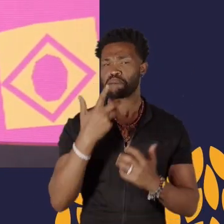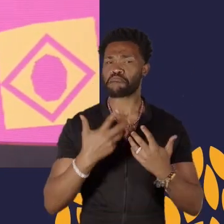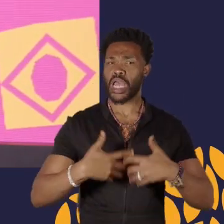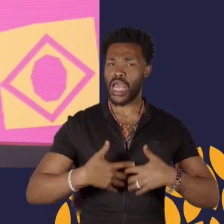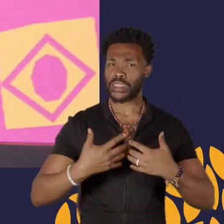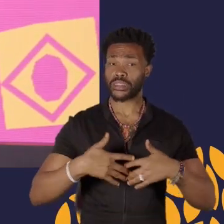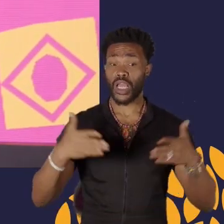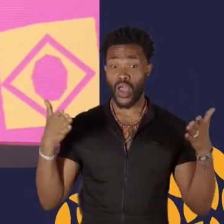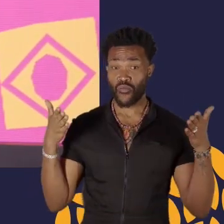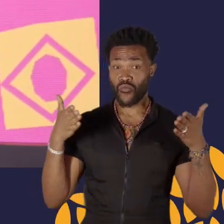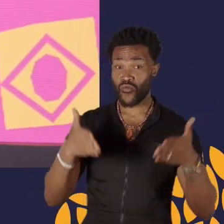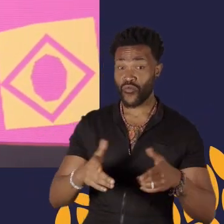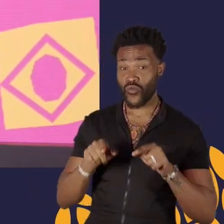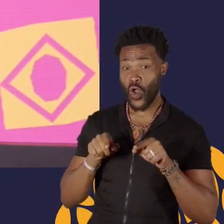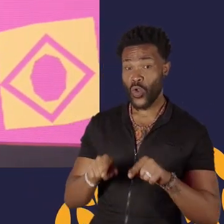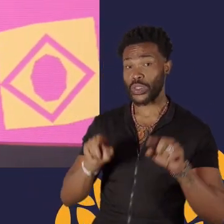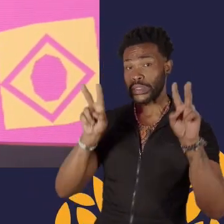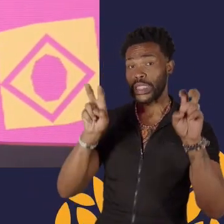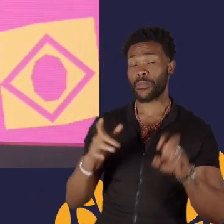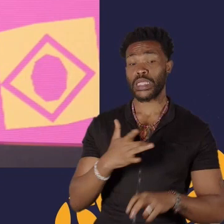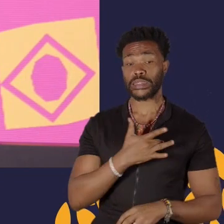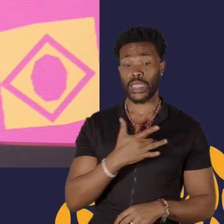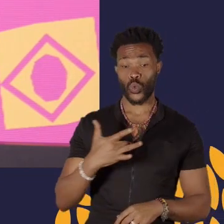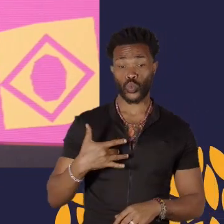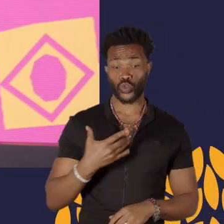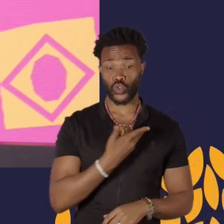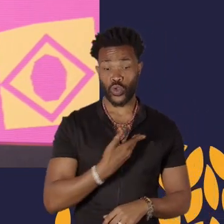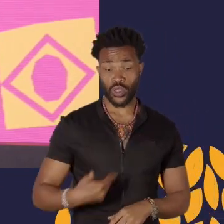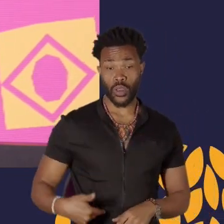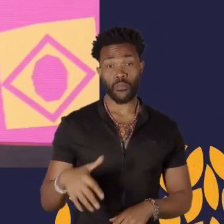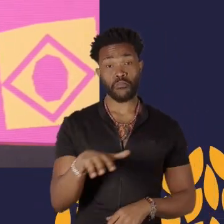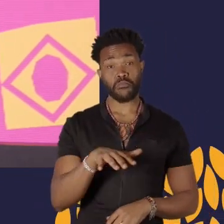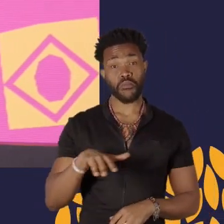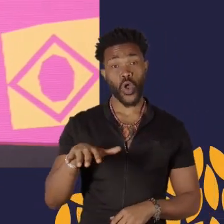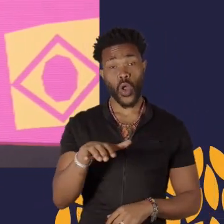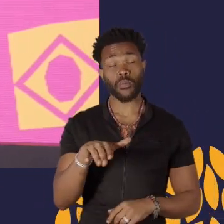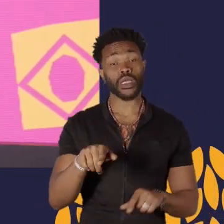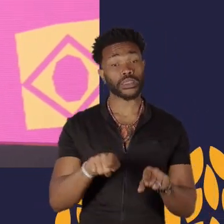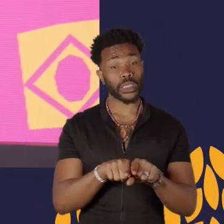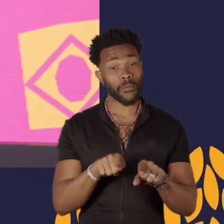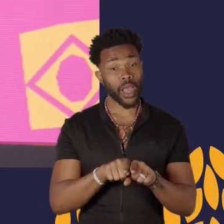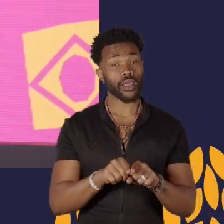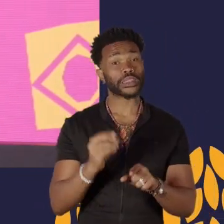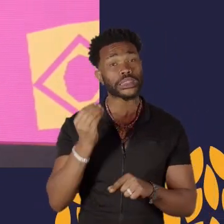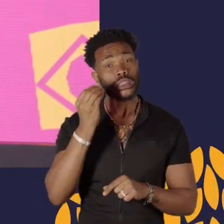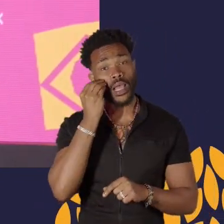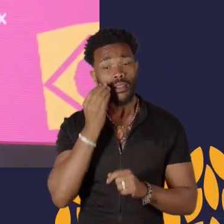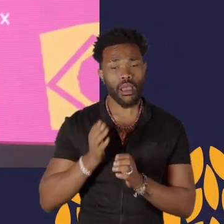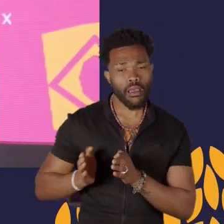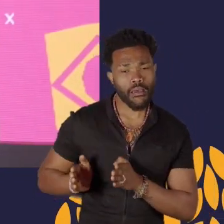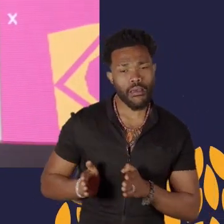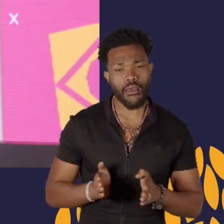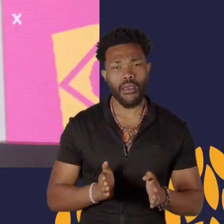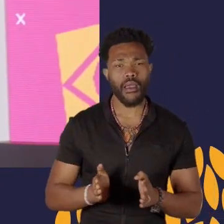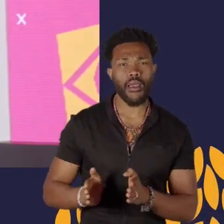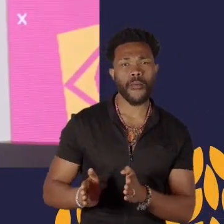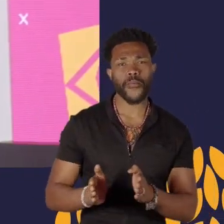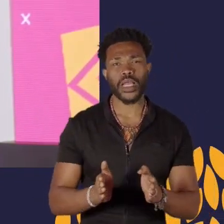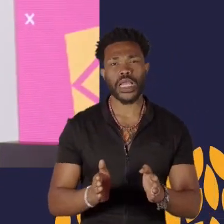nosso foco está ali, a questão da saúde pública, justamente para contrapor e para buscar o caminho que